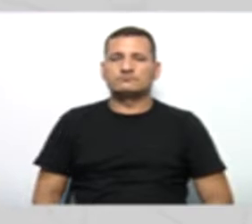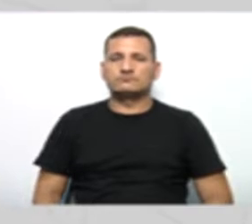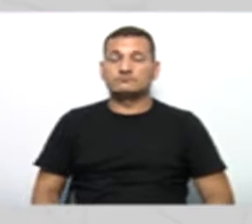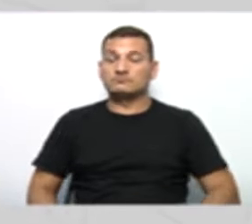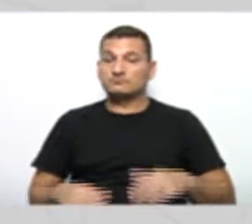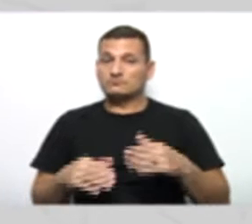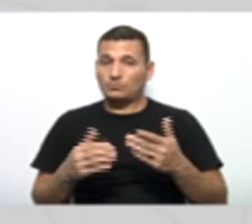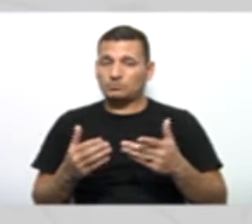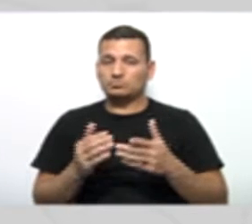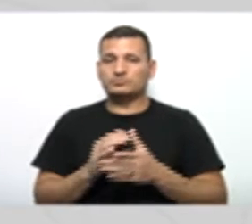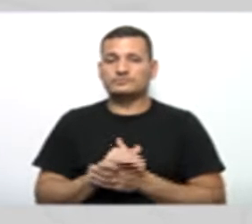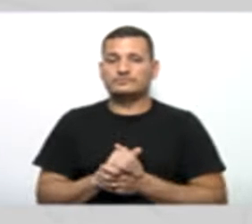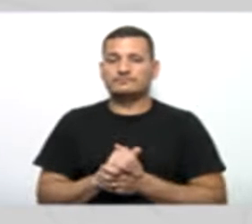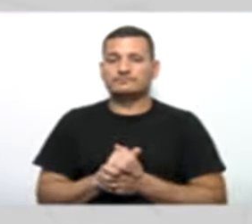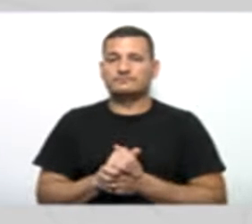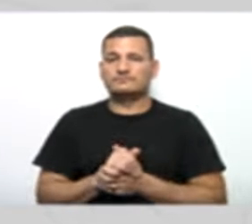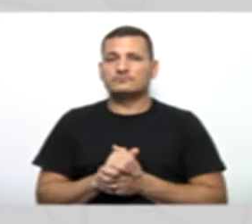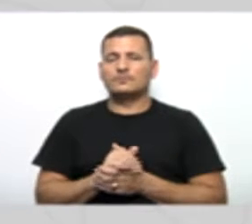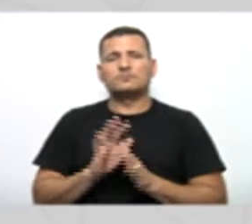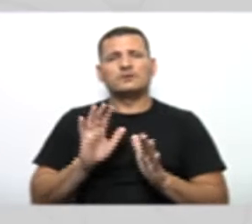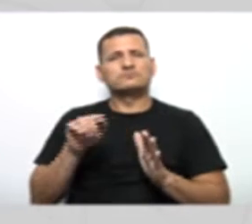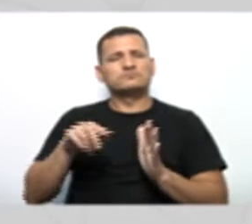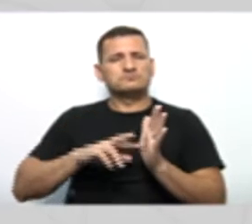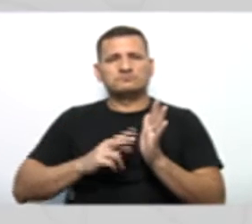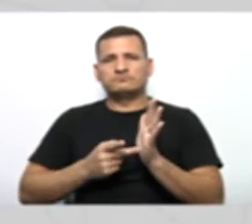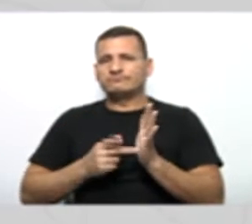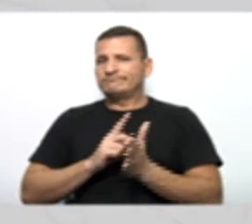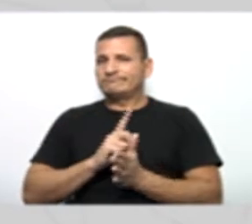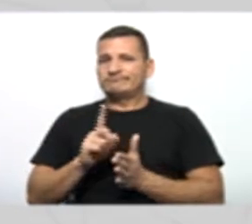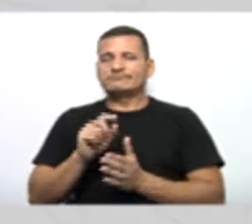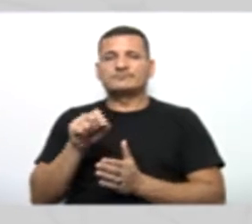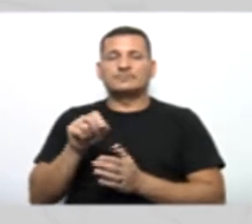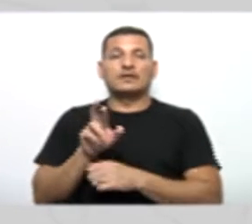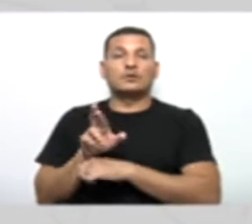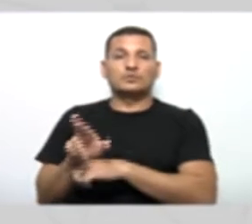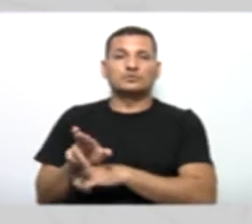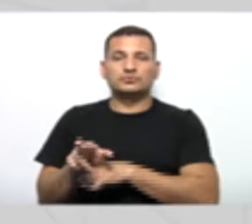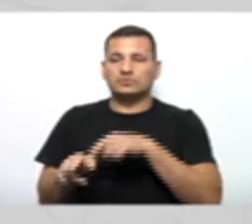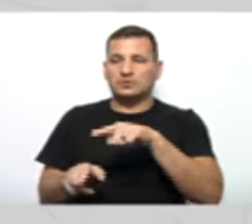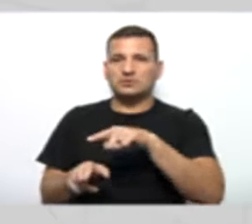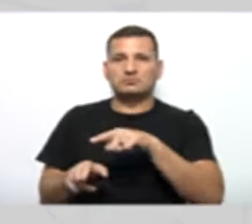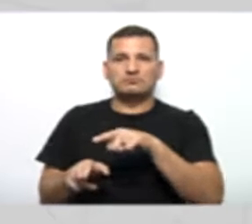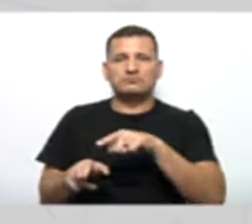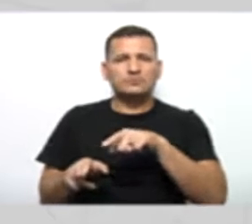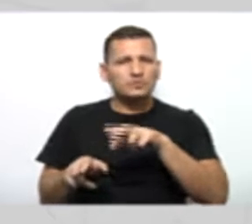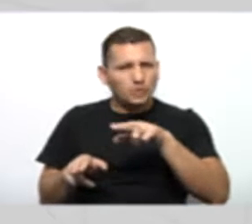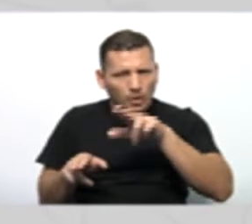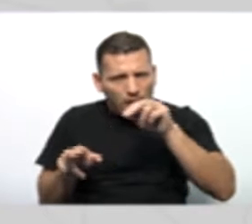Veja só, isso não significa que um recurso nunca possa ser extinto.